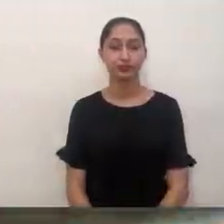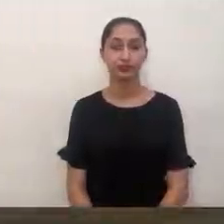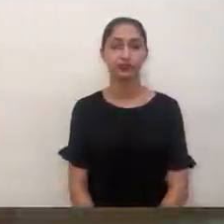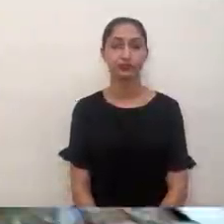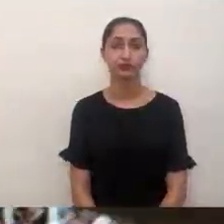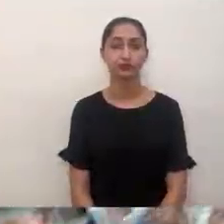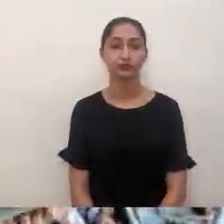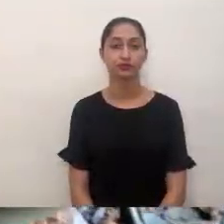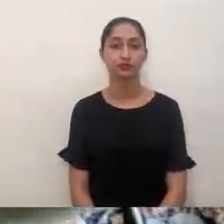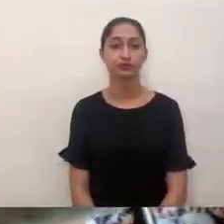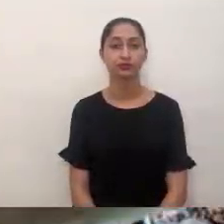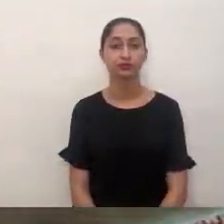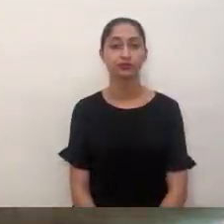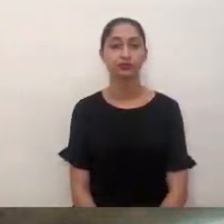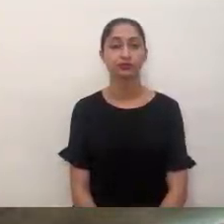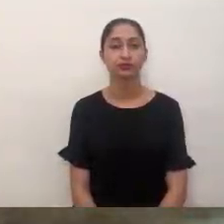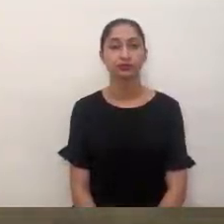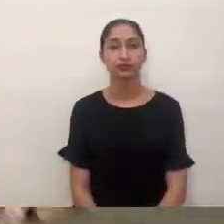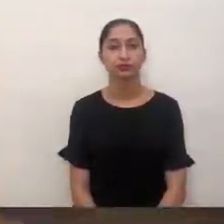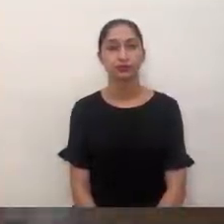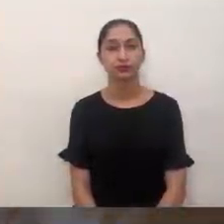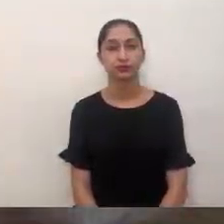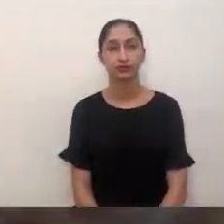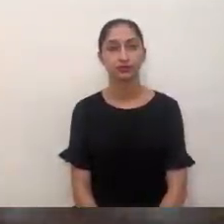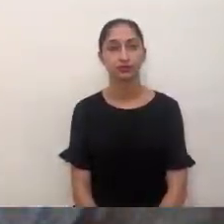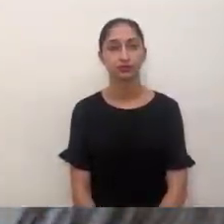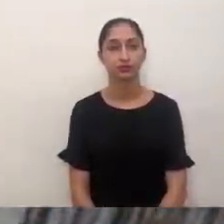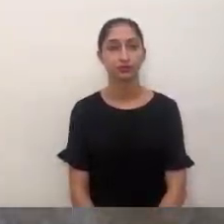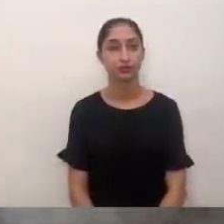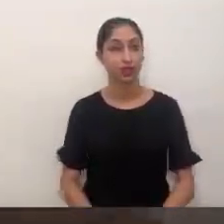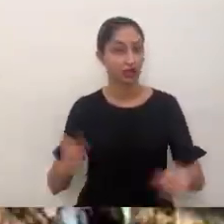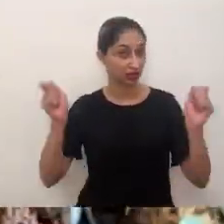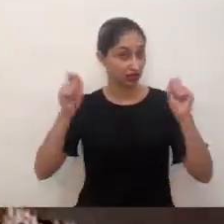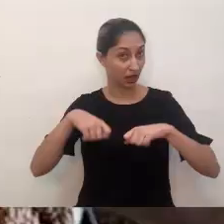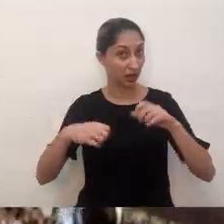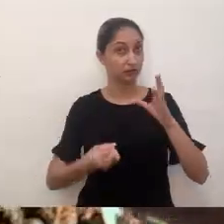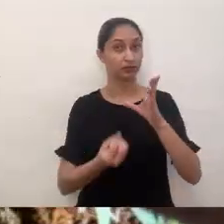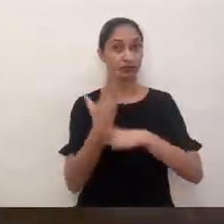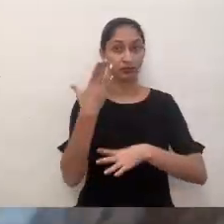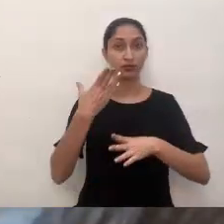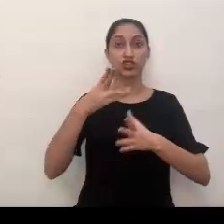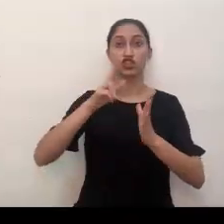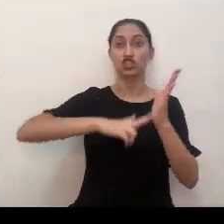Ó, vermelha, que a gente já pode fazer uma tinta vermelha.